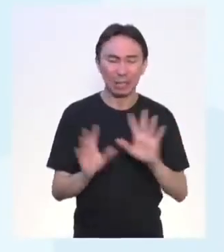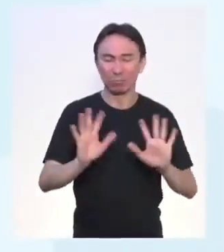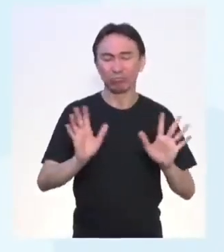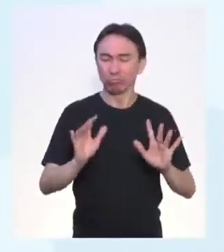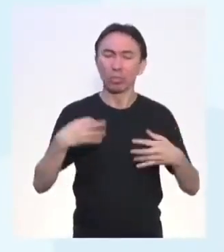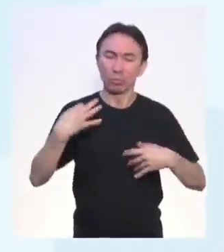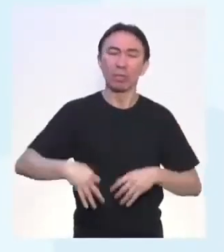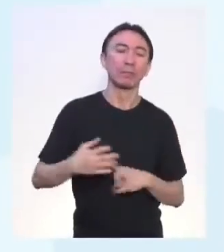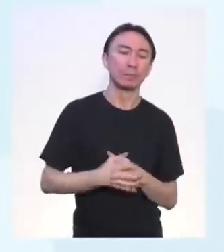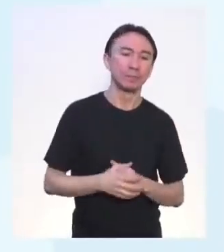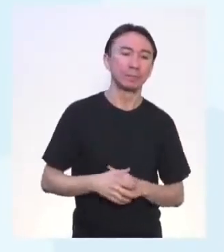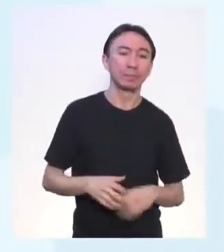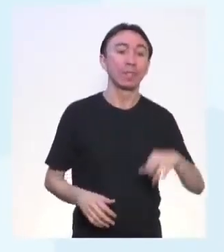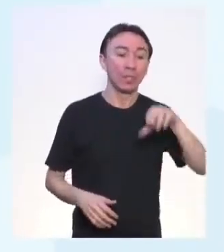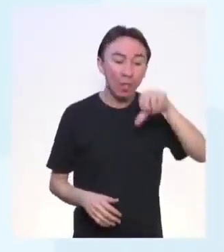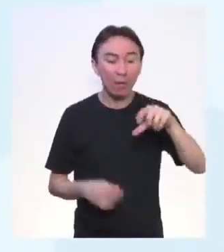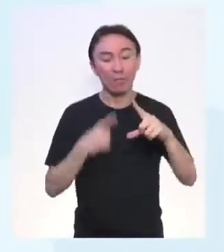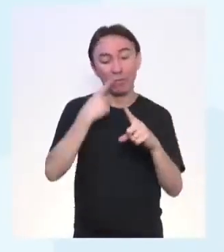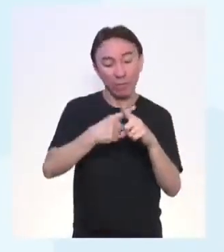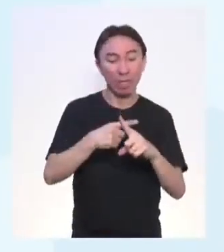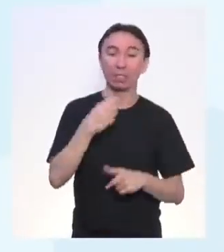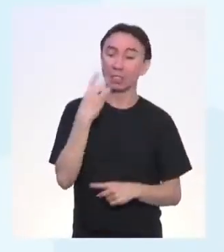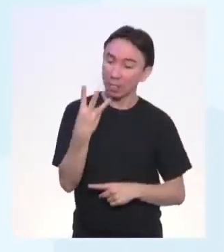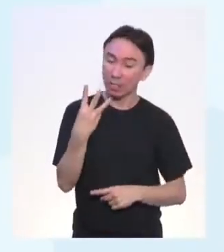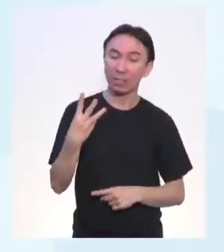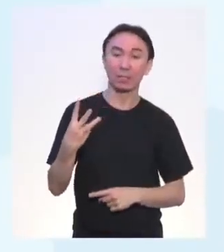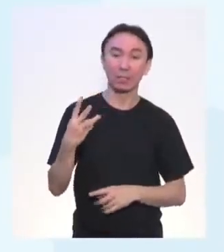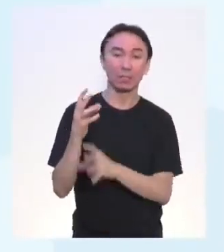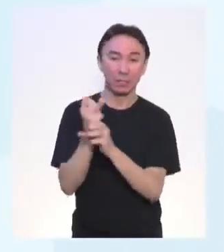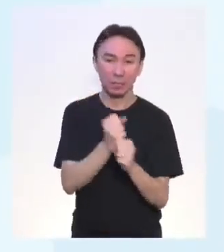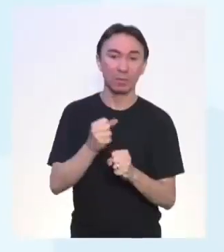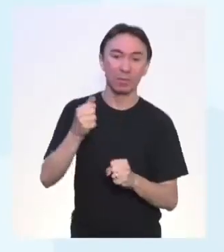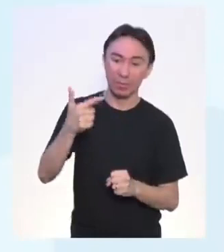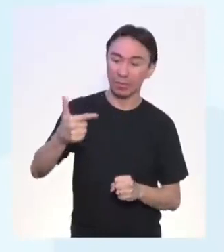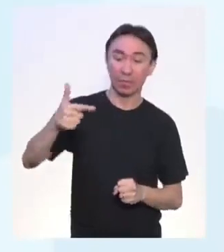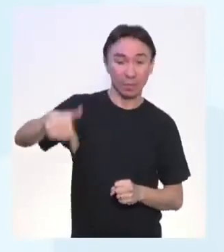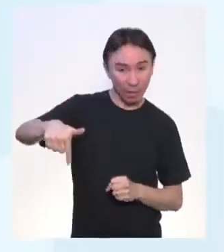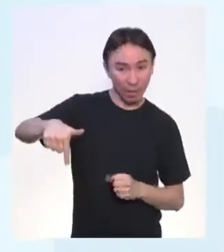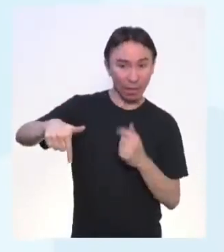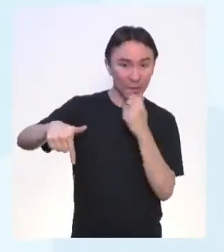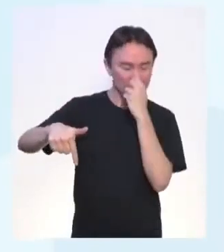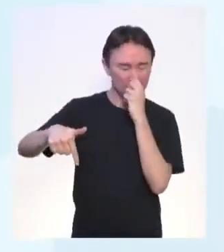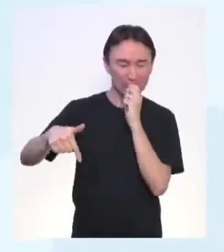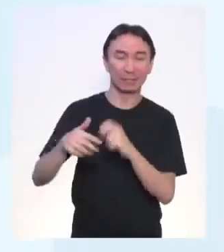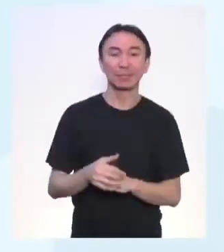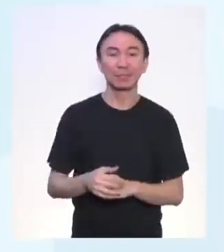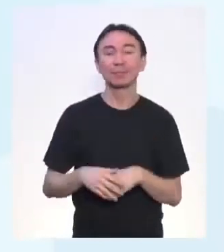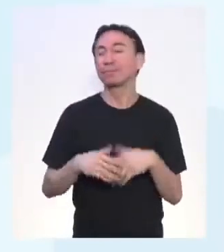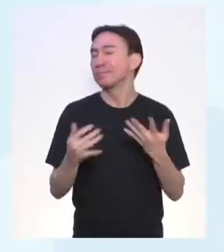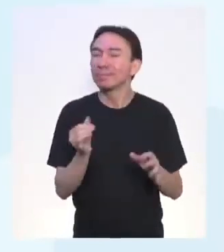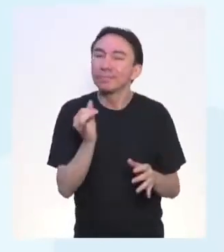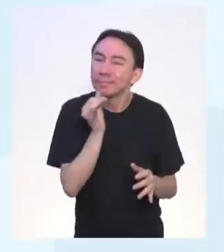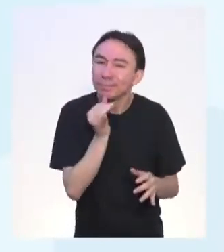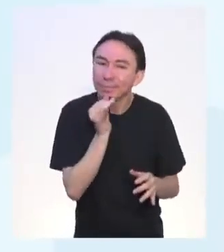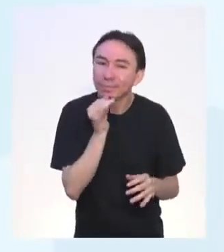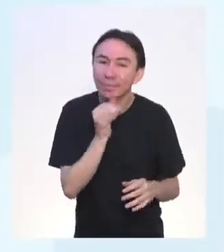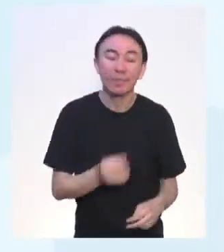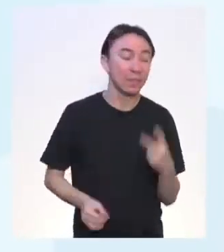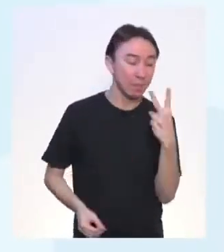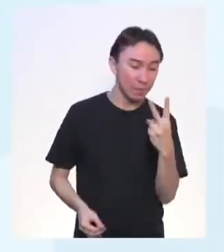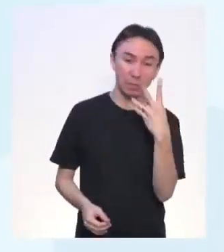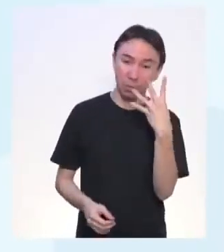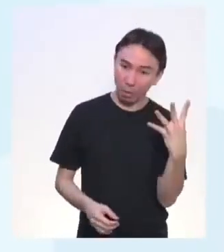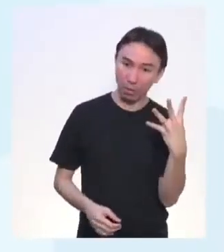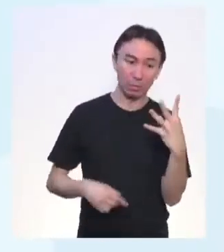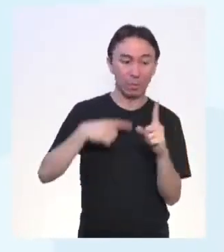Viviane. 9 vezes 3, 27, é a mesma coisa que somar o 9 com 18. Ó, se eu somar o 24 com o